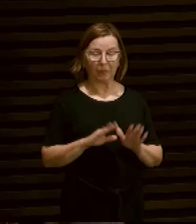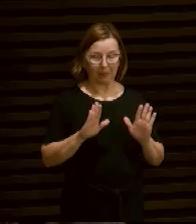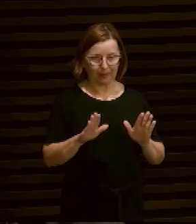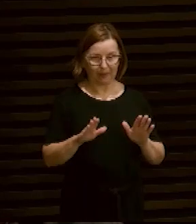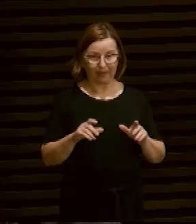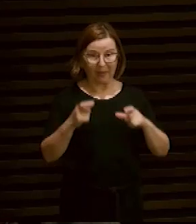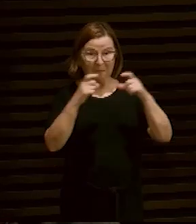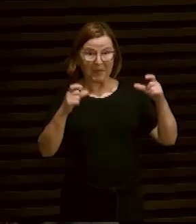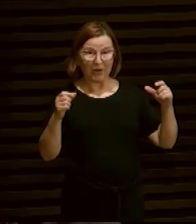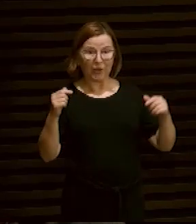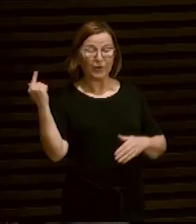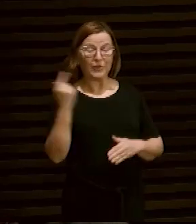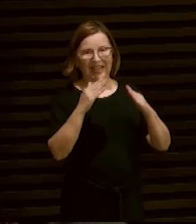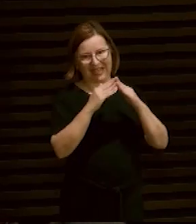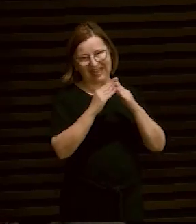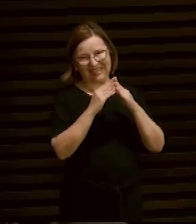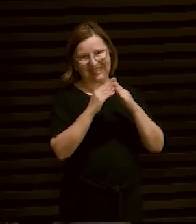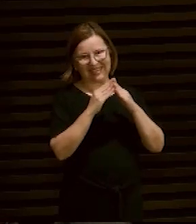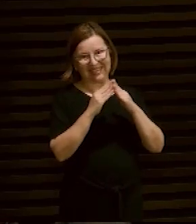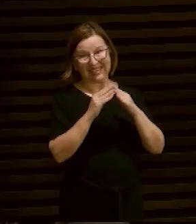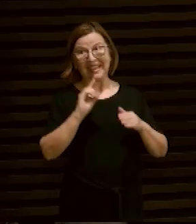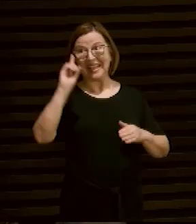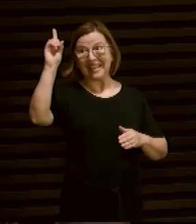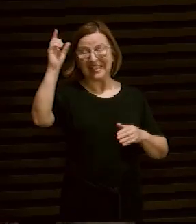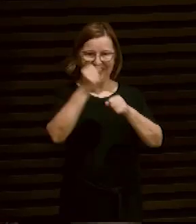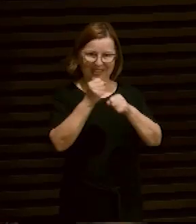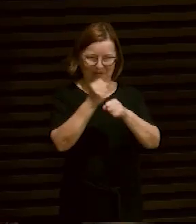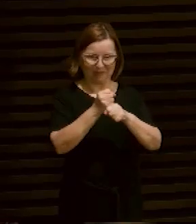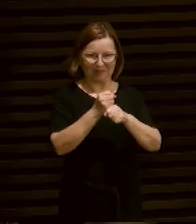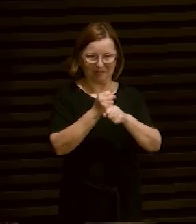Maior do que a casa é aquele que a construiu.